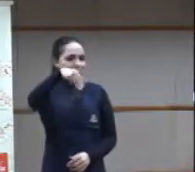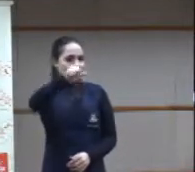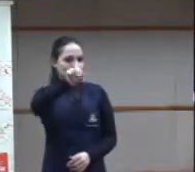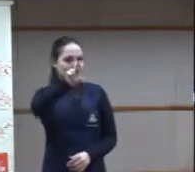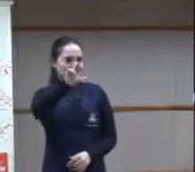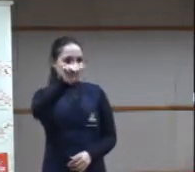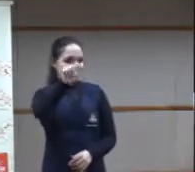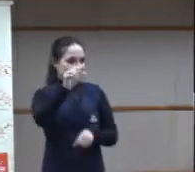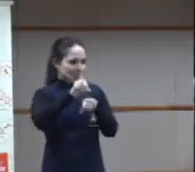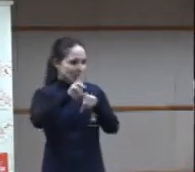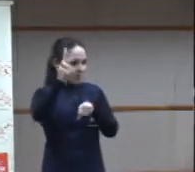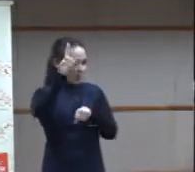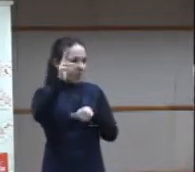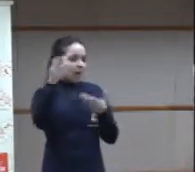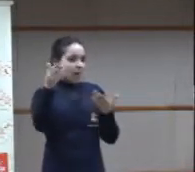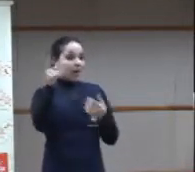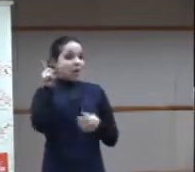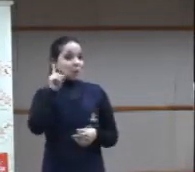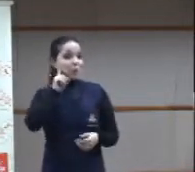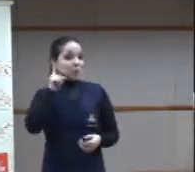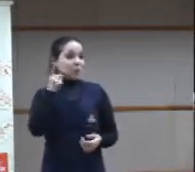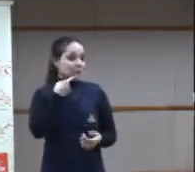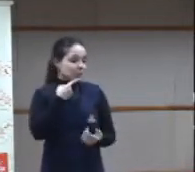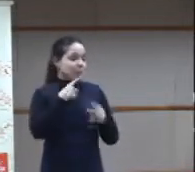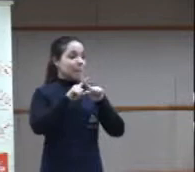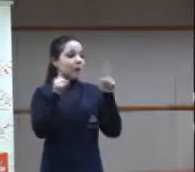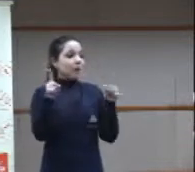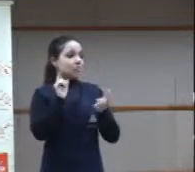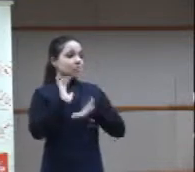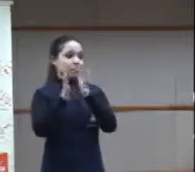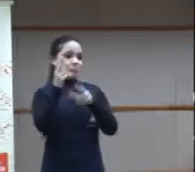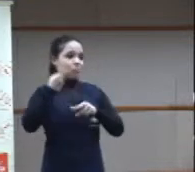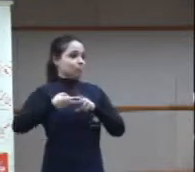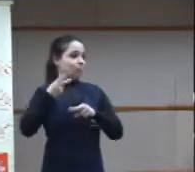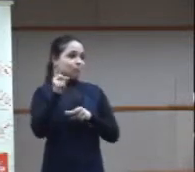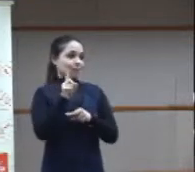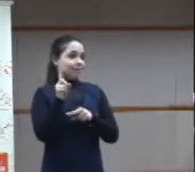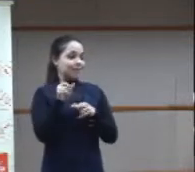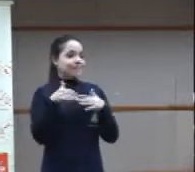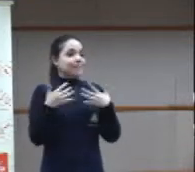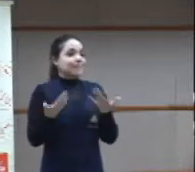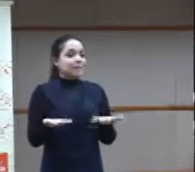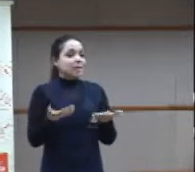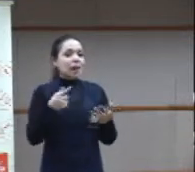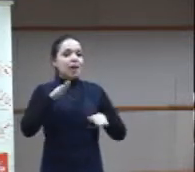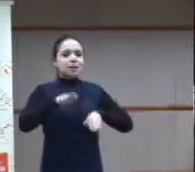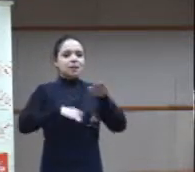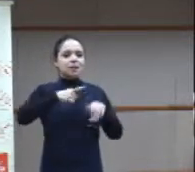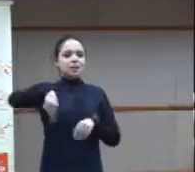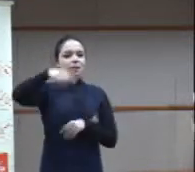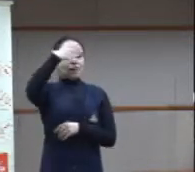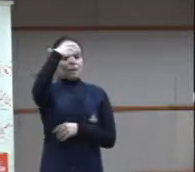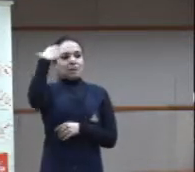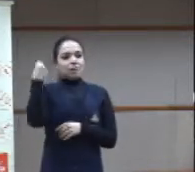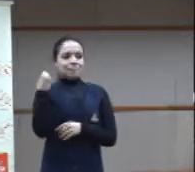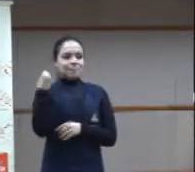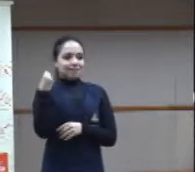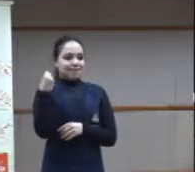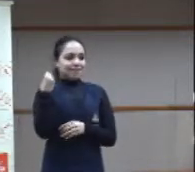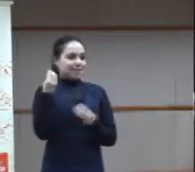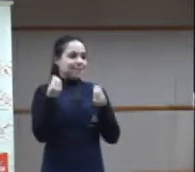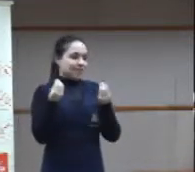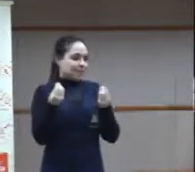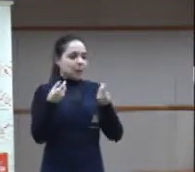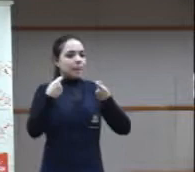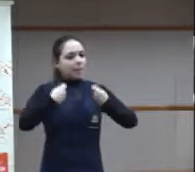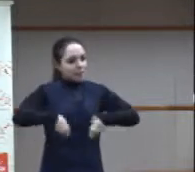doutora que é surda, uma pessoa com deficiência auditiva, como ela se diz, e ela não é usuária de Libras.